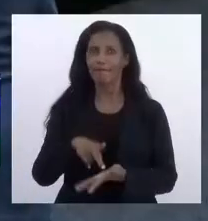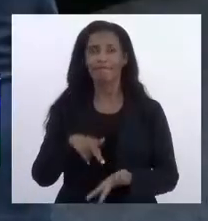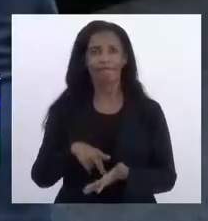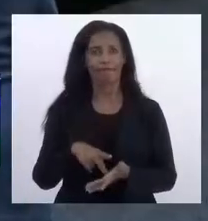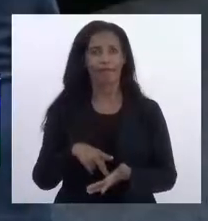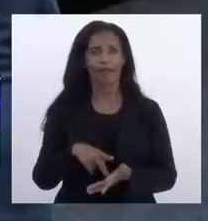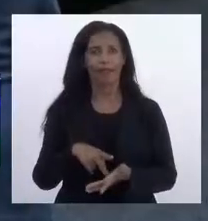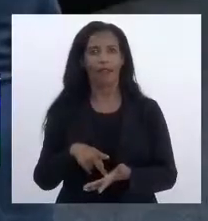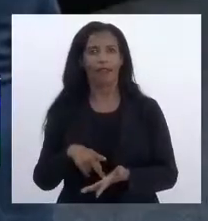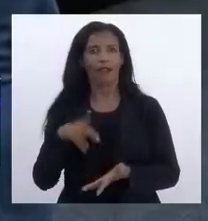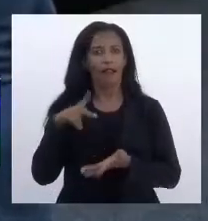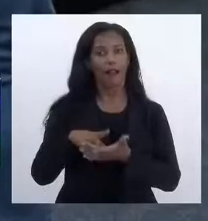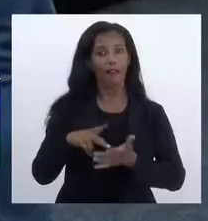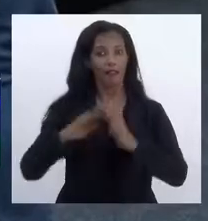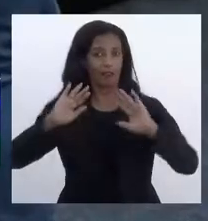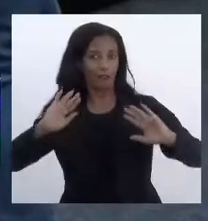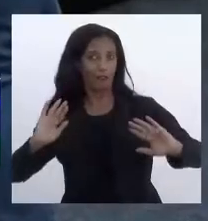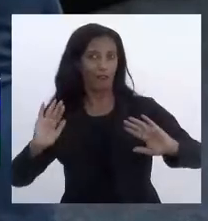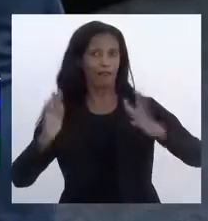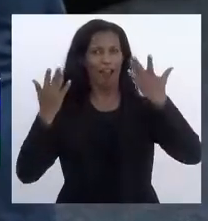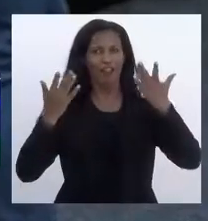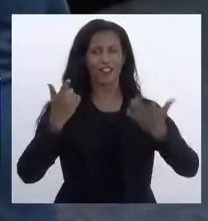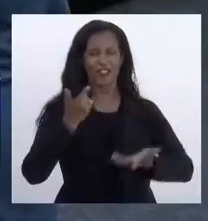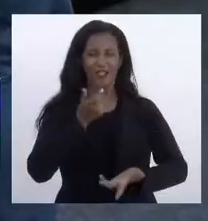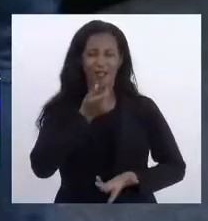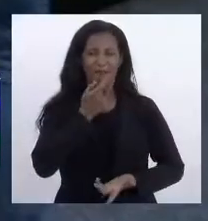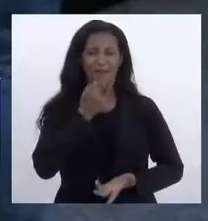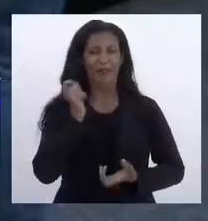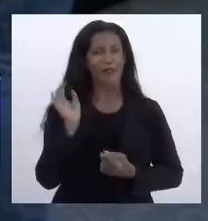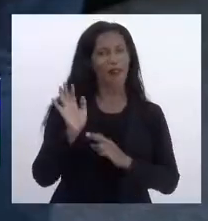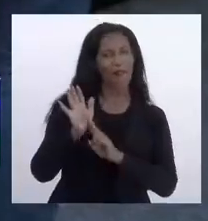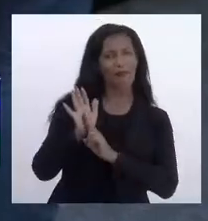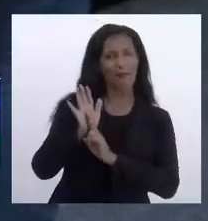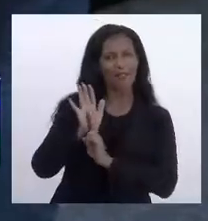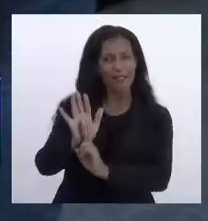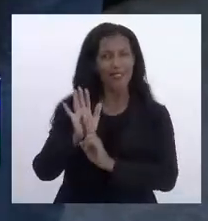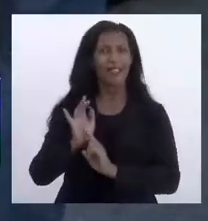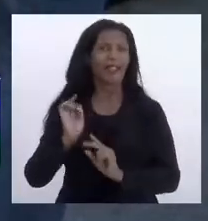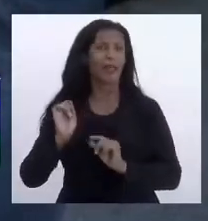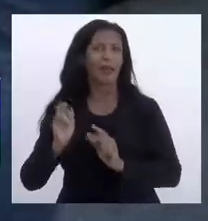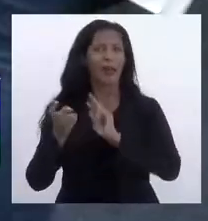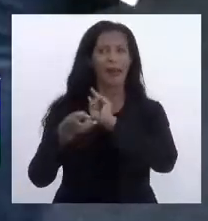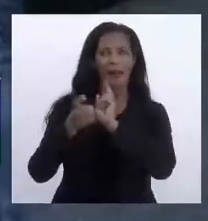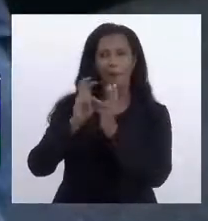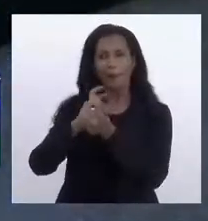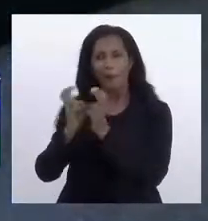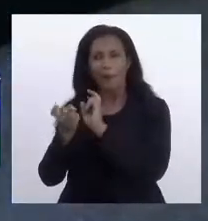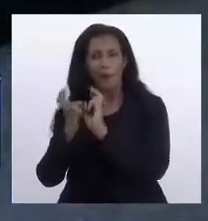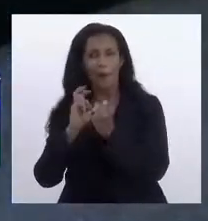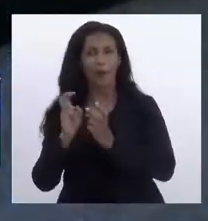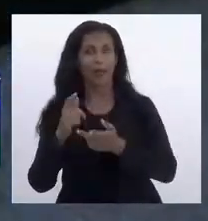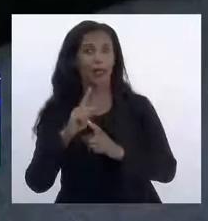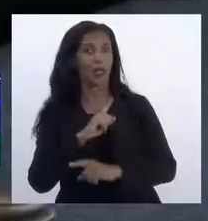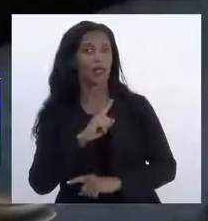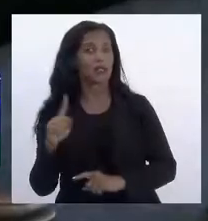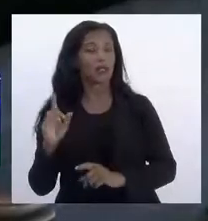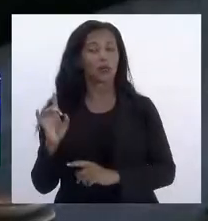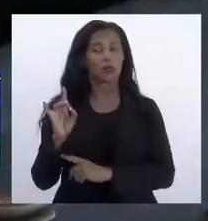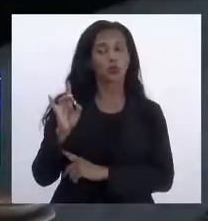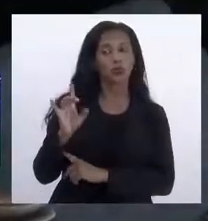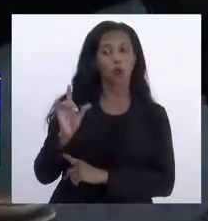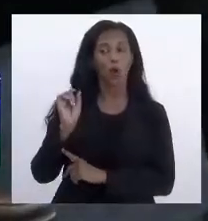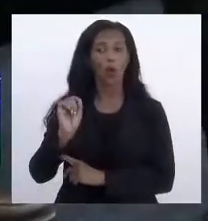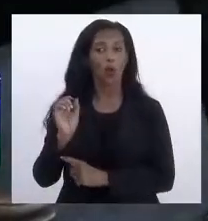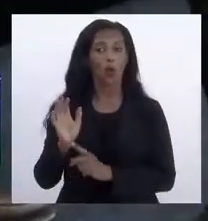a realidade da festa da Penha, o que ela representa, a realidade da capoeira, não só como do que